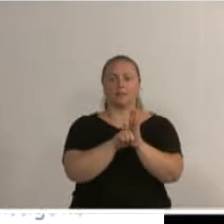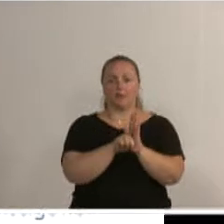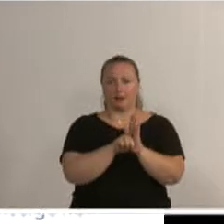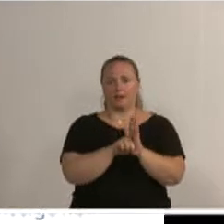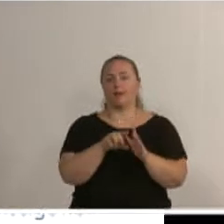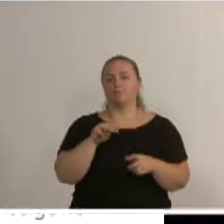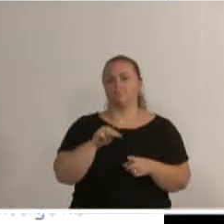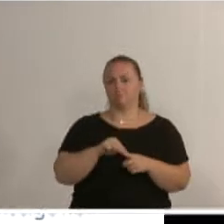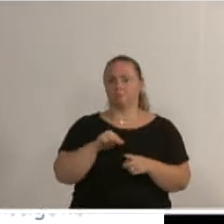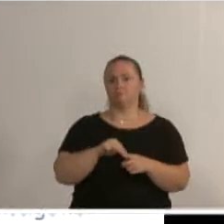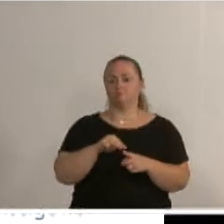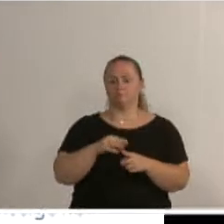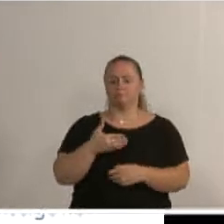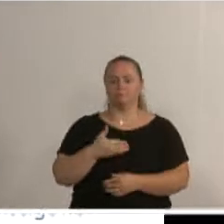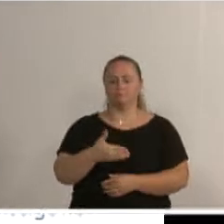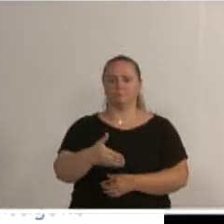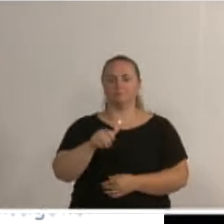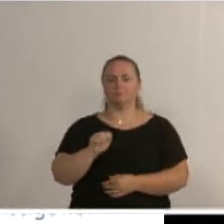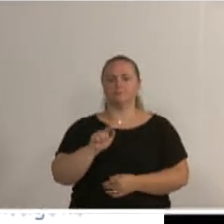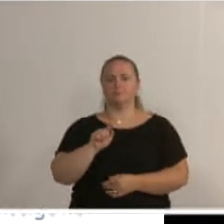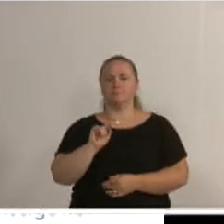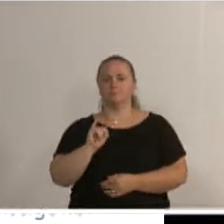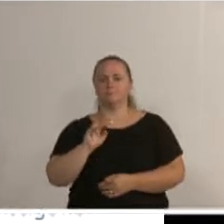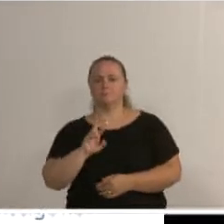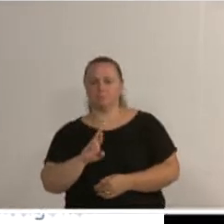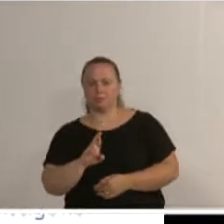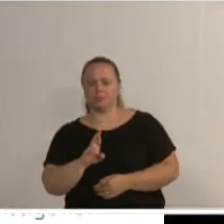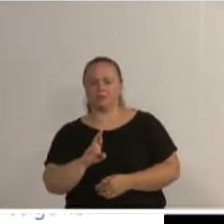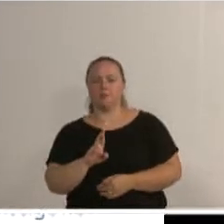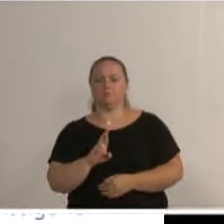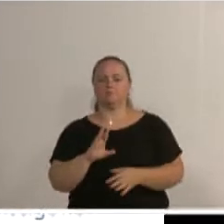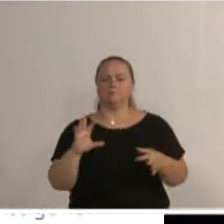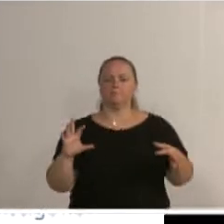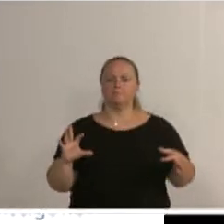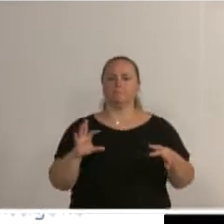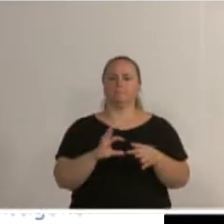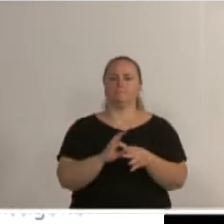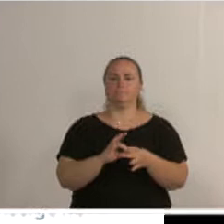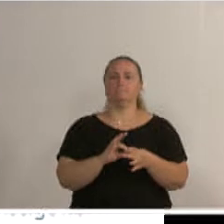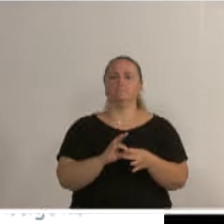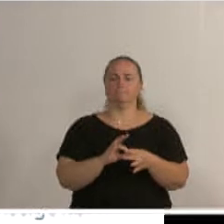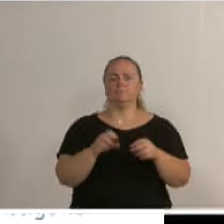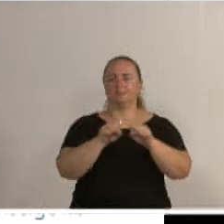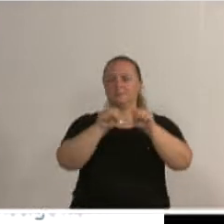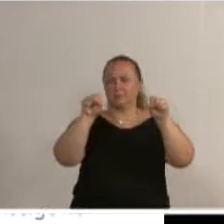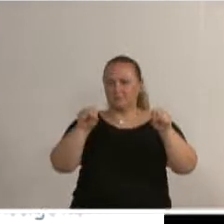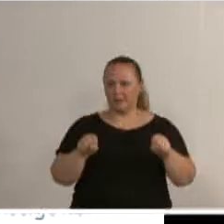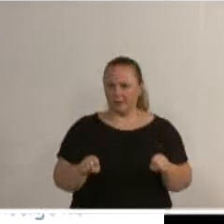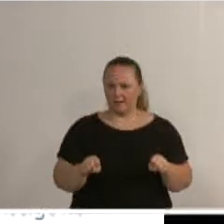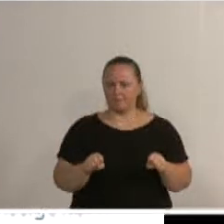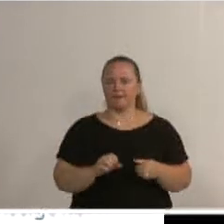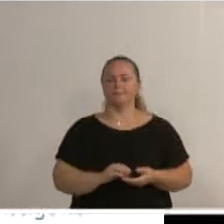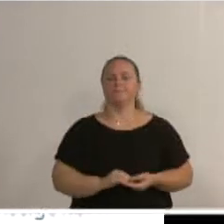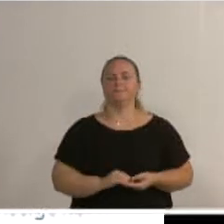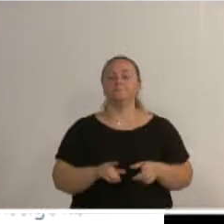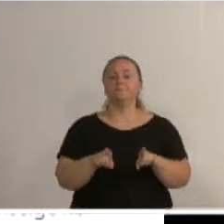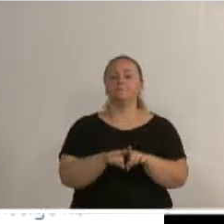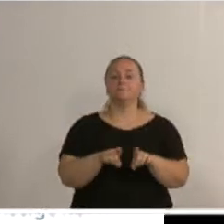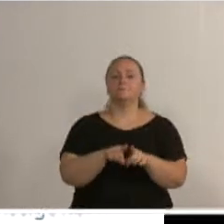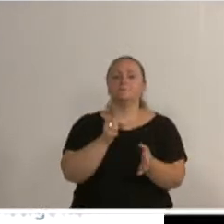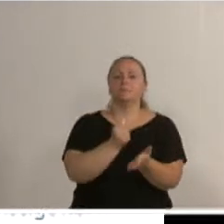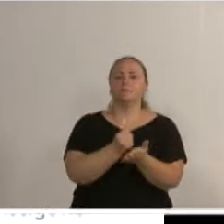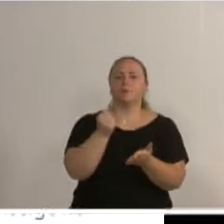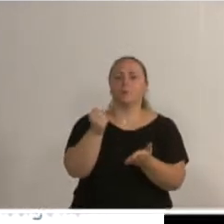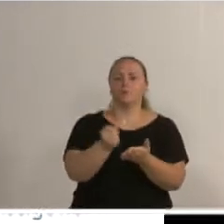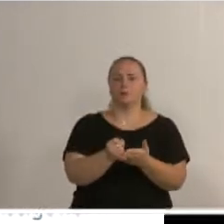dão a agir a questão de integração, de regulação do sistema, a questão do protocolo de intenção que traz a questão de transporte e o contrato de concessão